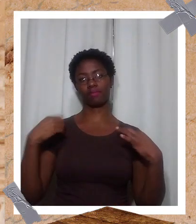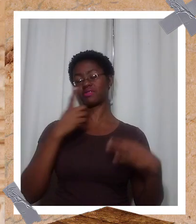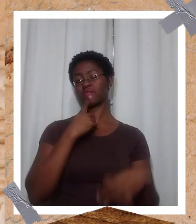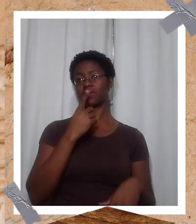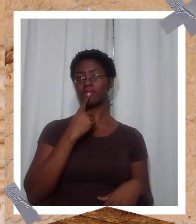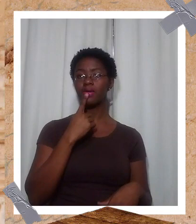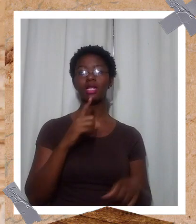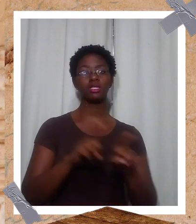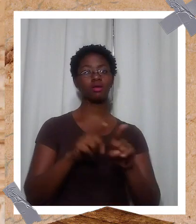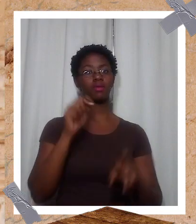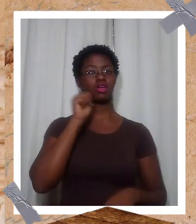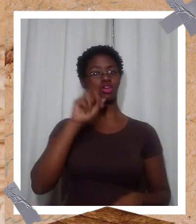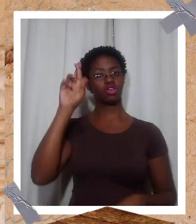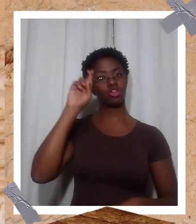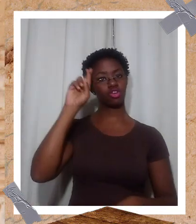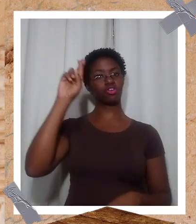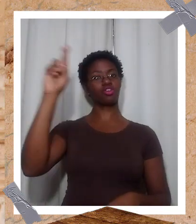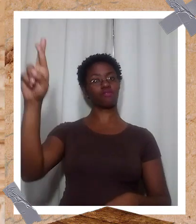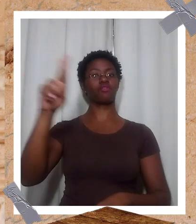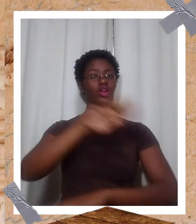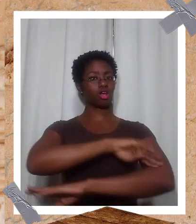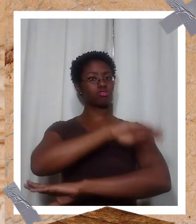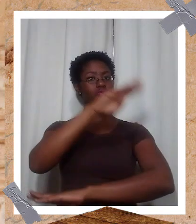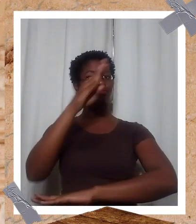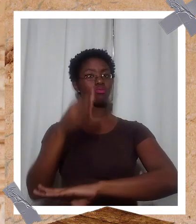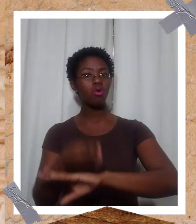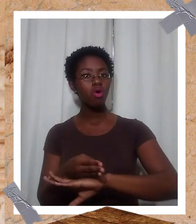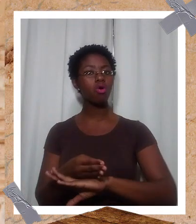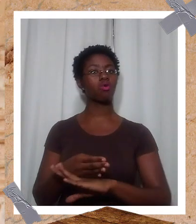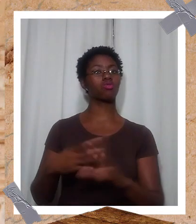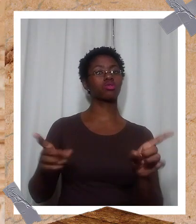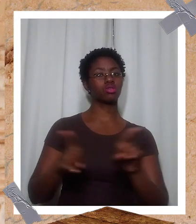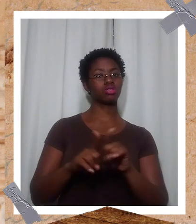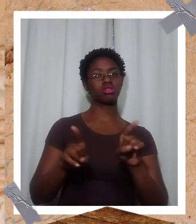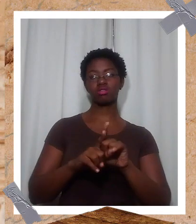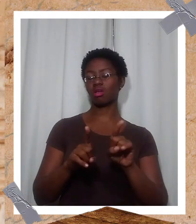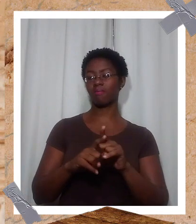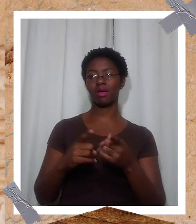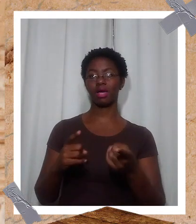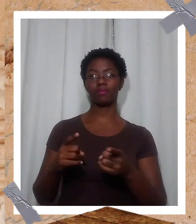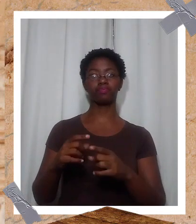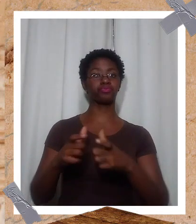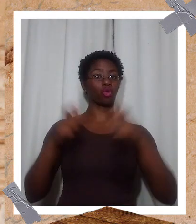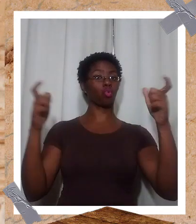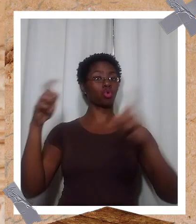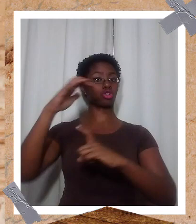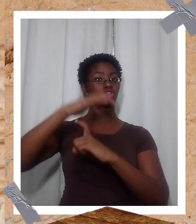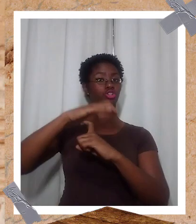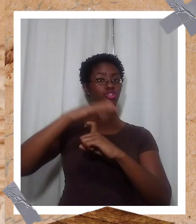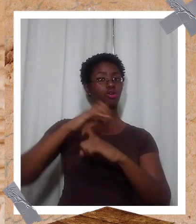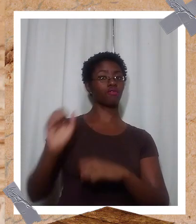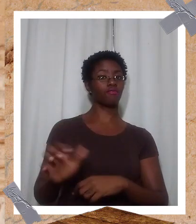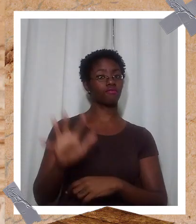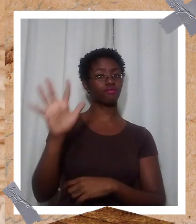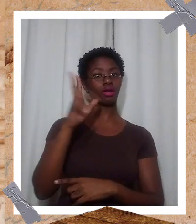ali uma pincelada do Ângelo Abu, o Grande Circo Favela, no qual eu faço uma homenagem a